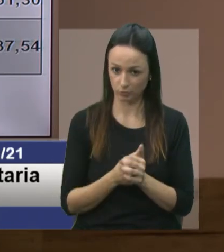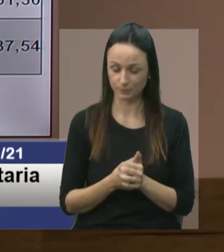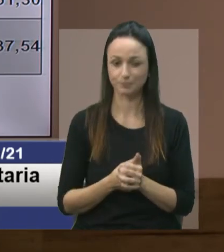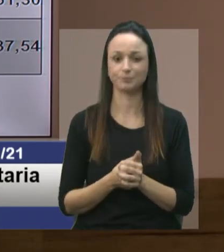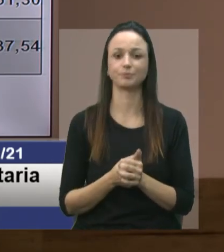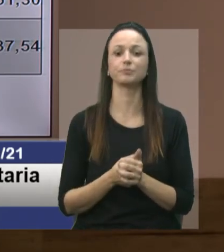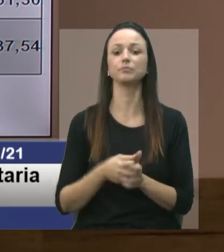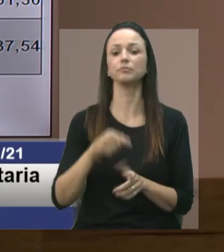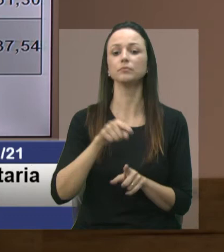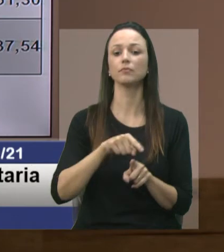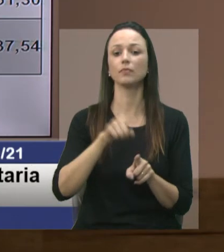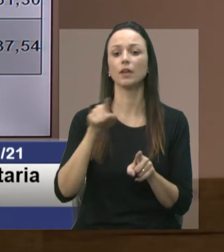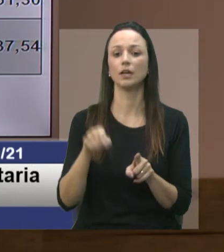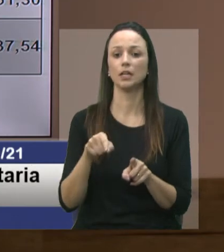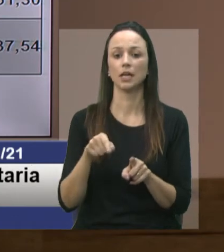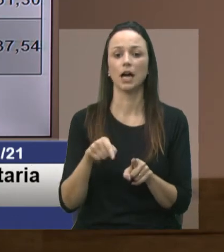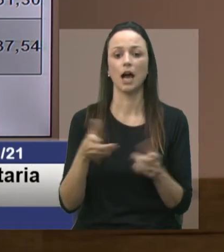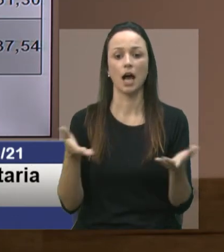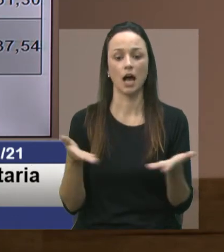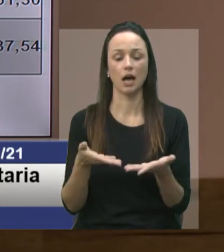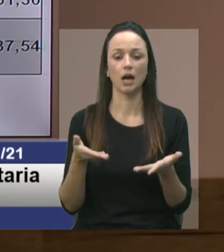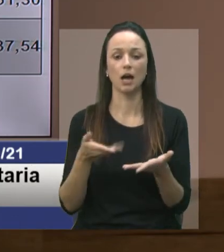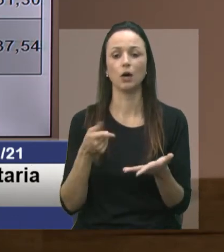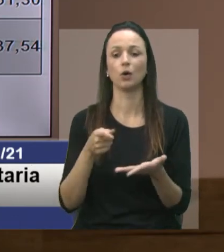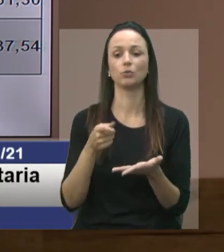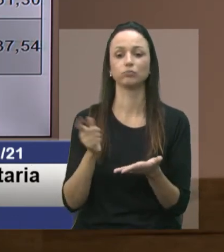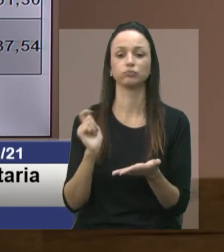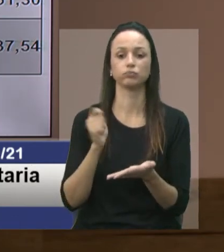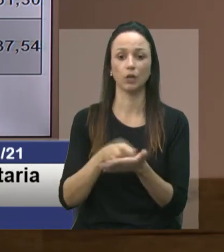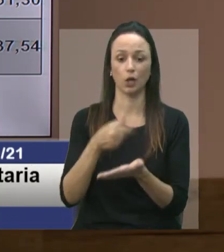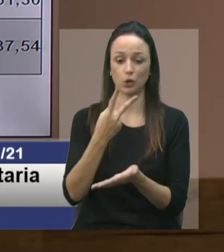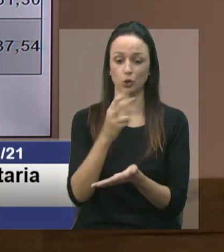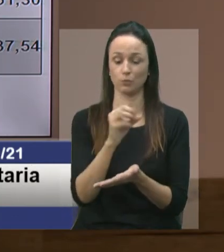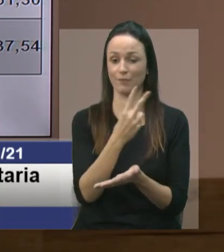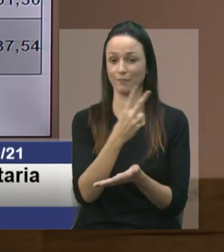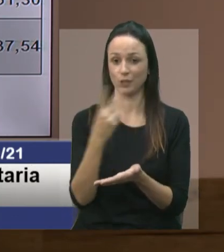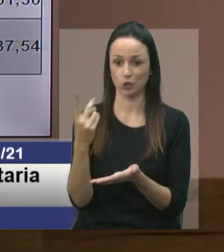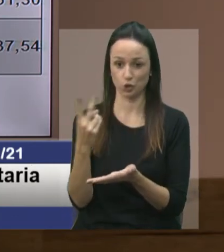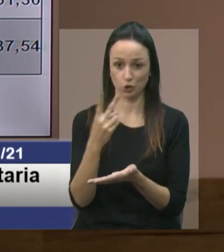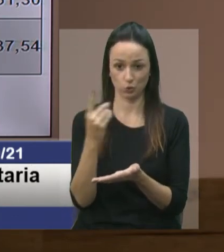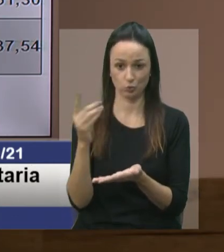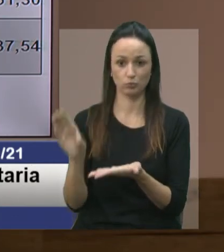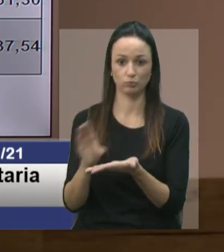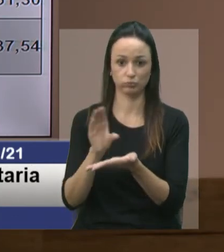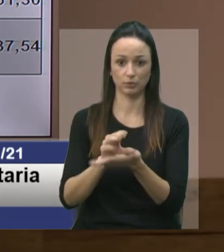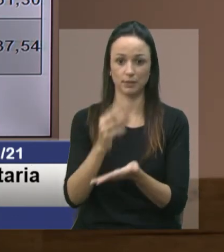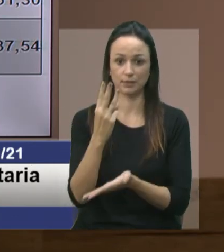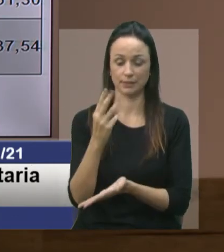R$ 171.966.176,90. E nós estamos aplicando, no ano de 2021,